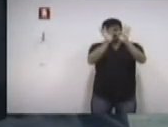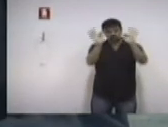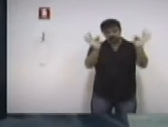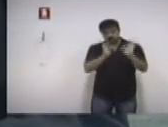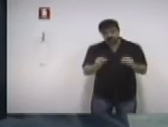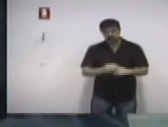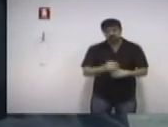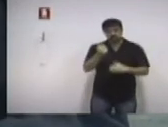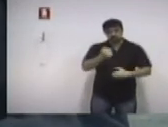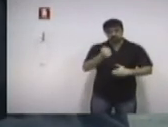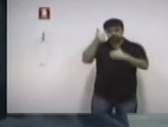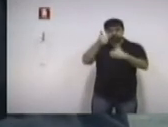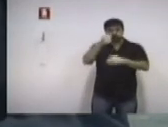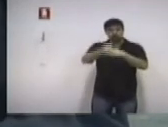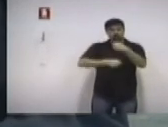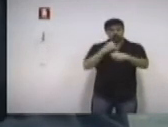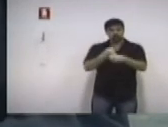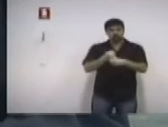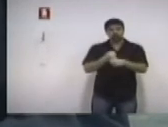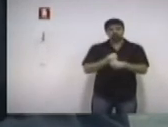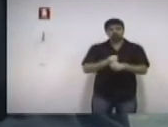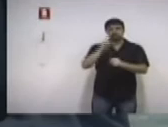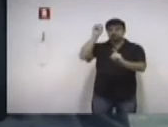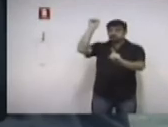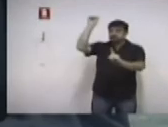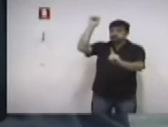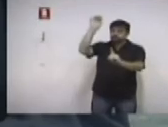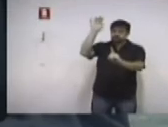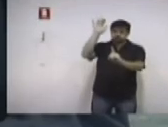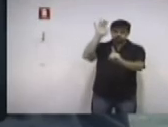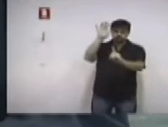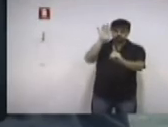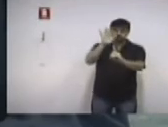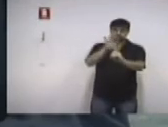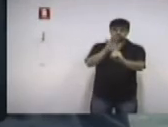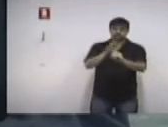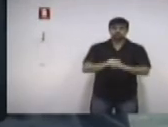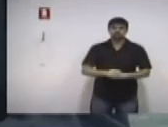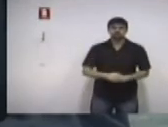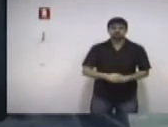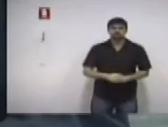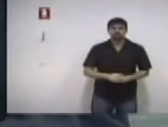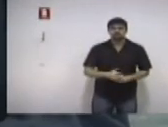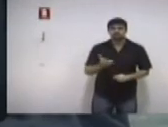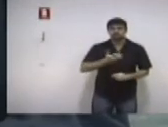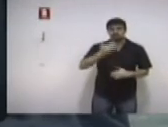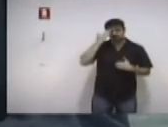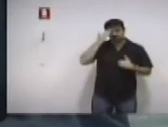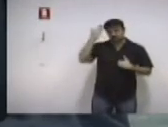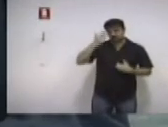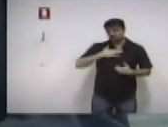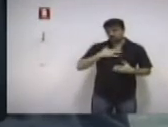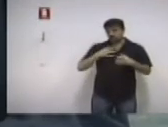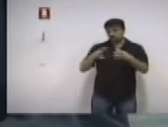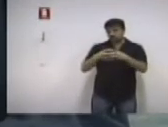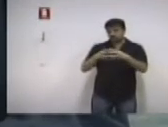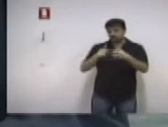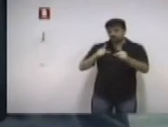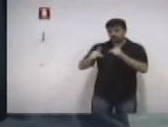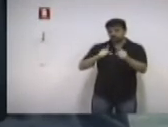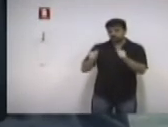um feliz ano novo que Deus abençoe a cada um a agradecer a minha equipe de